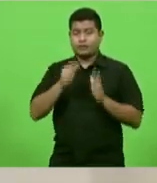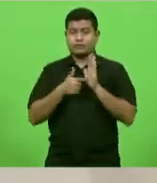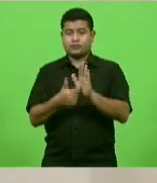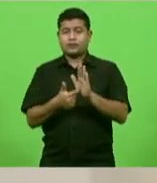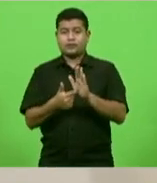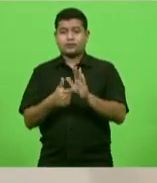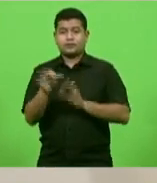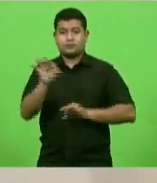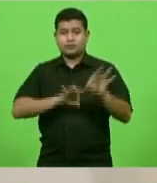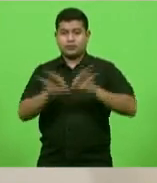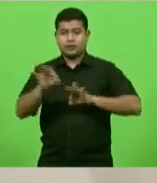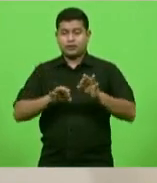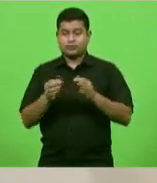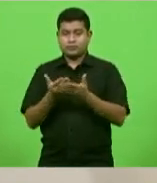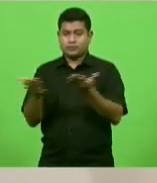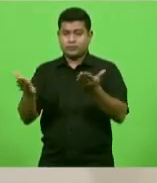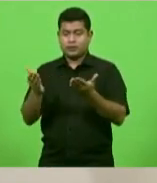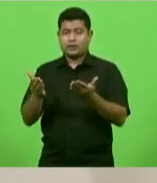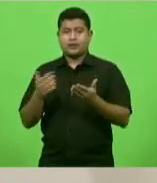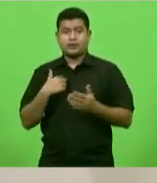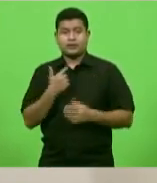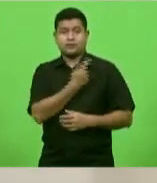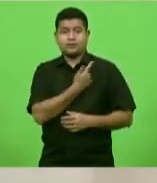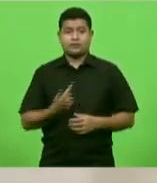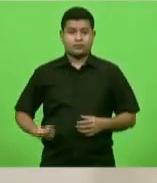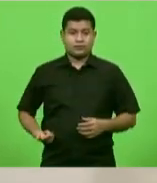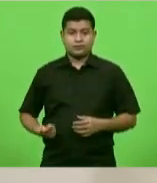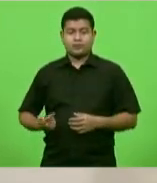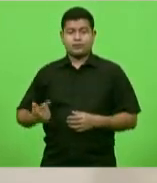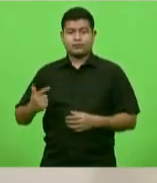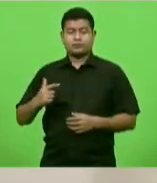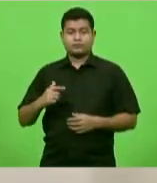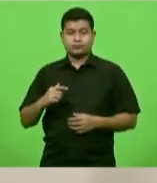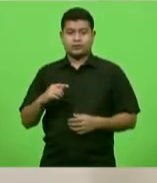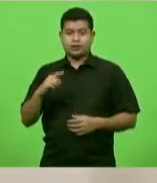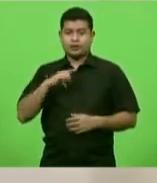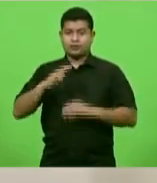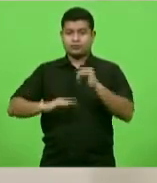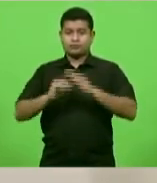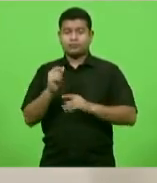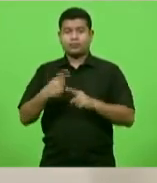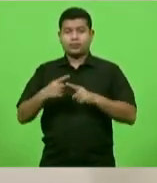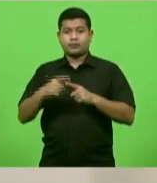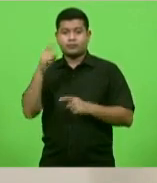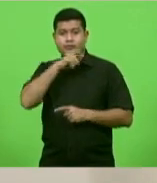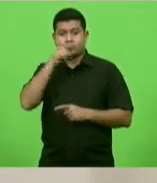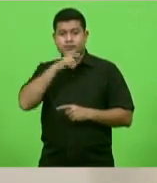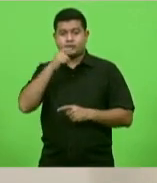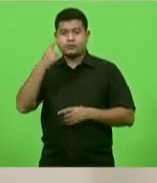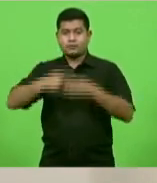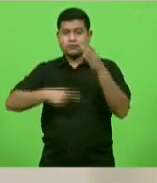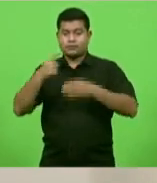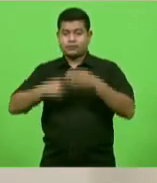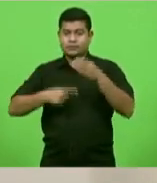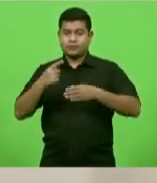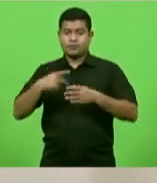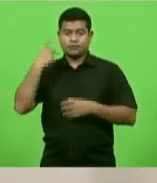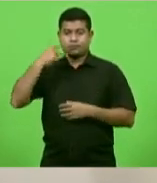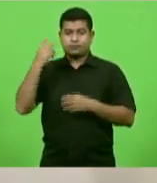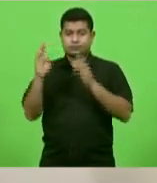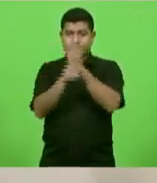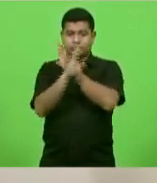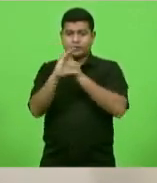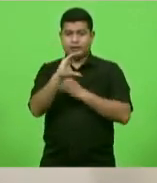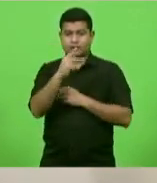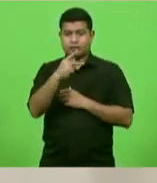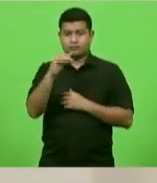que o governador cometeu crime de responsabilidade, posto que mentiu na Comissão Parlamentar de Inquérito, na CPI